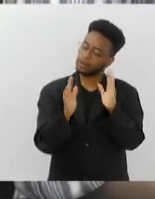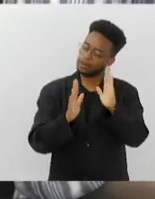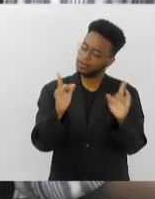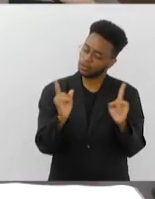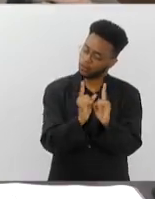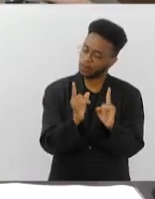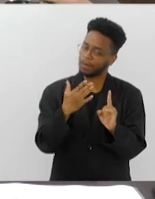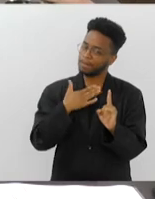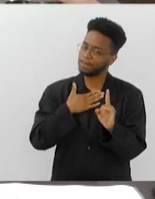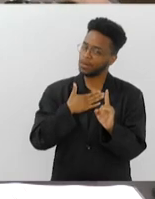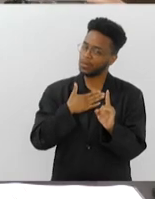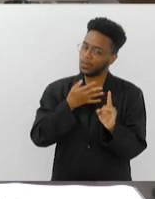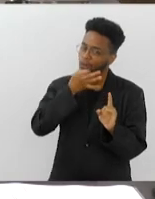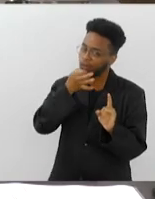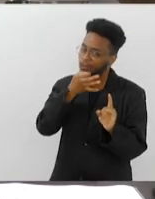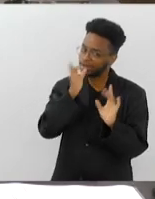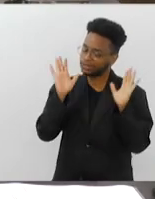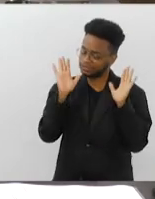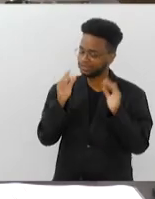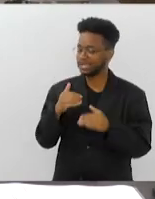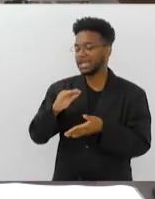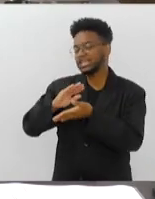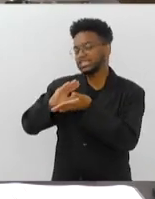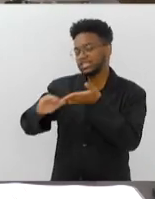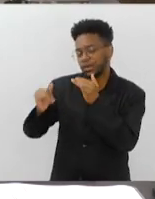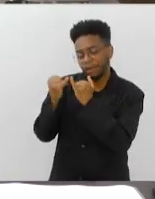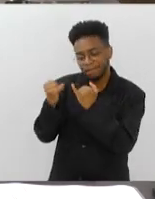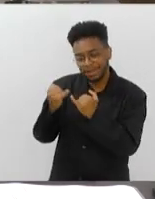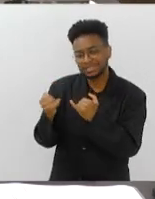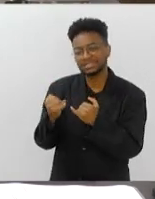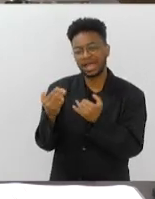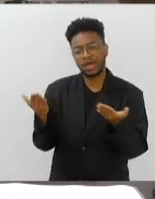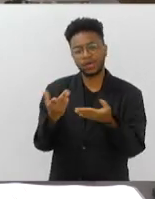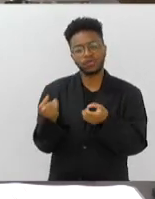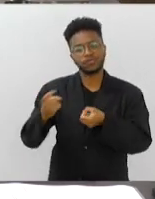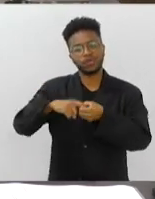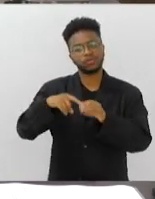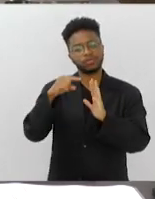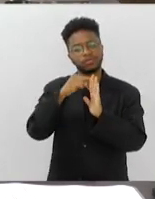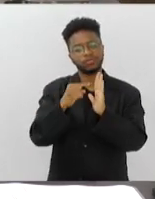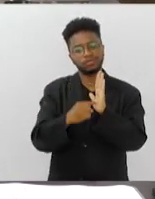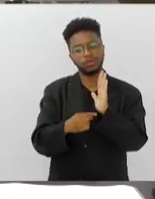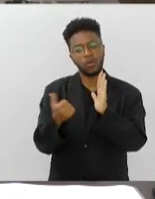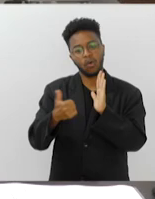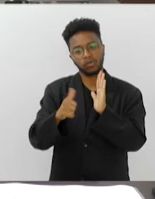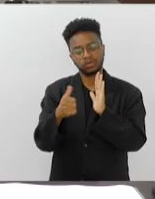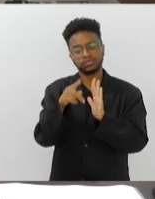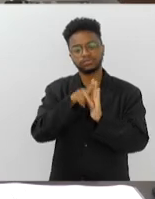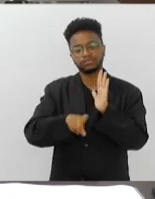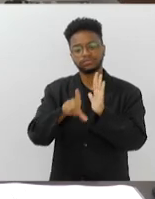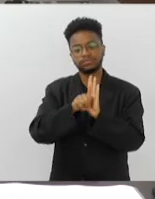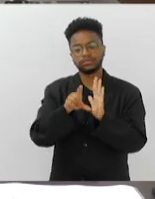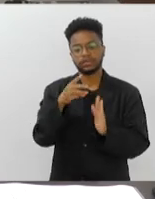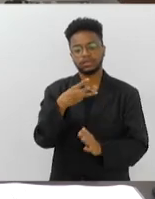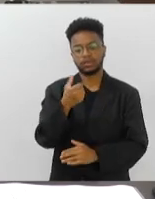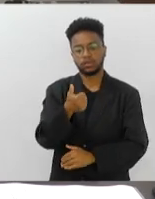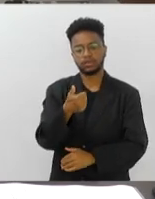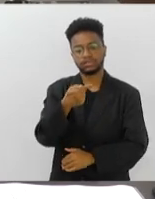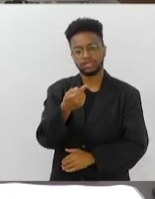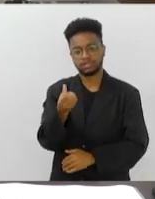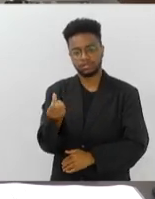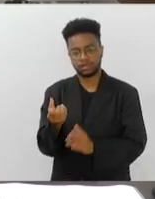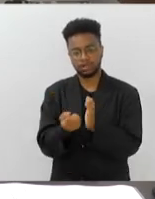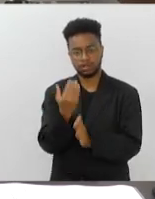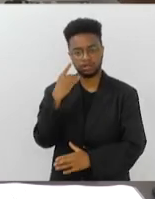ordem. Retirada parcialmente a questão de ordem, vamos ao item 11. Projeto de lei 3176, de 24, de autoria da deputada